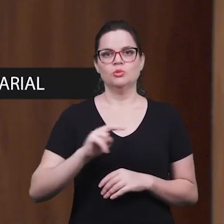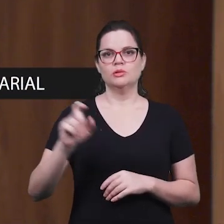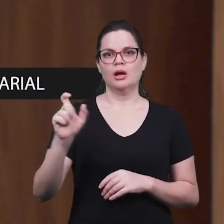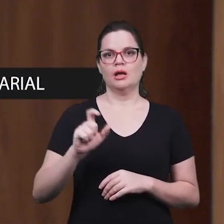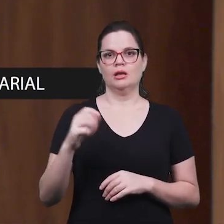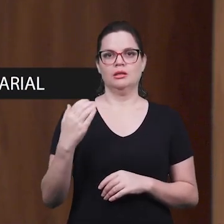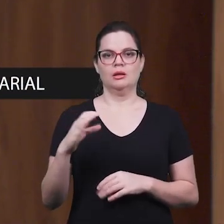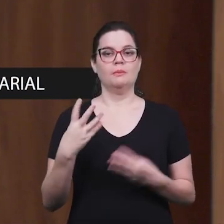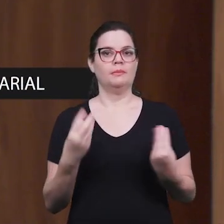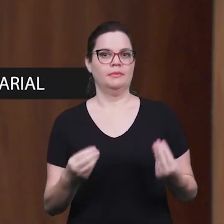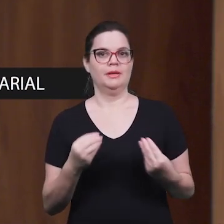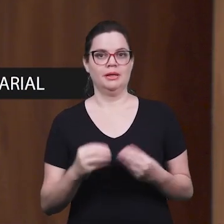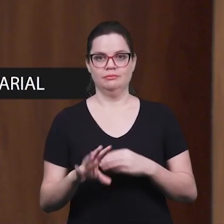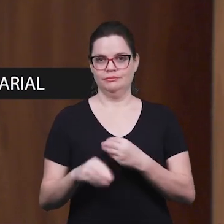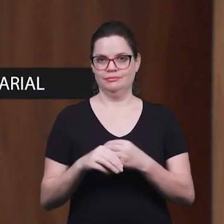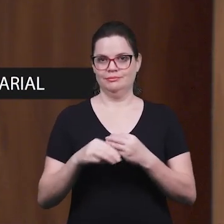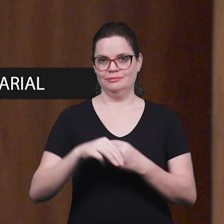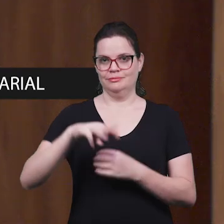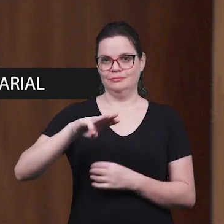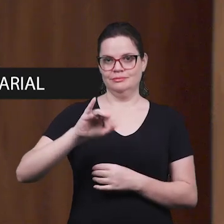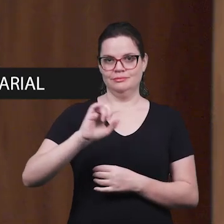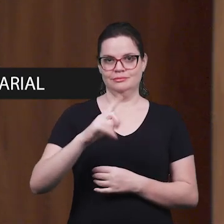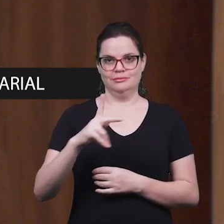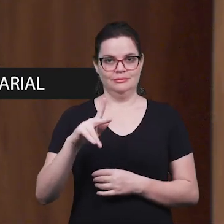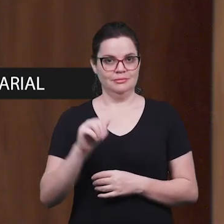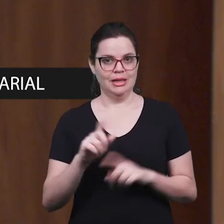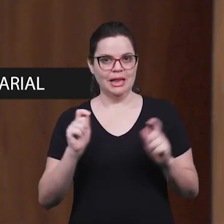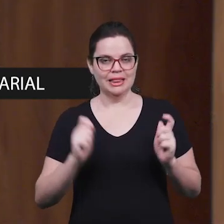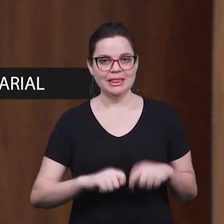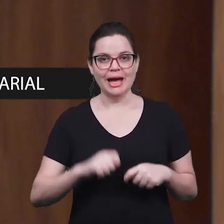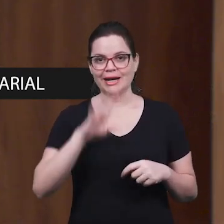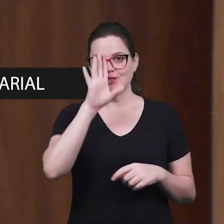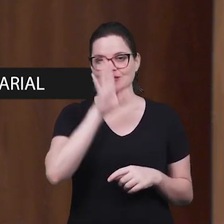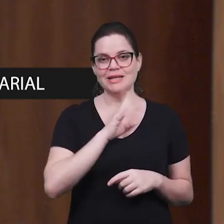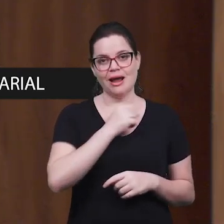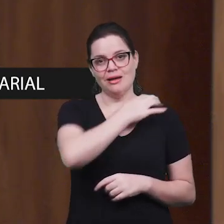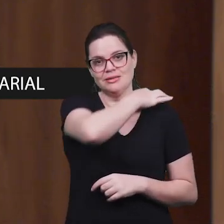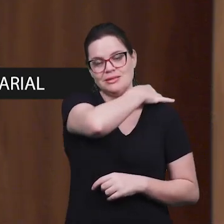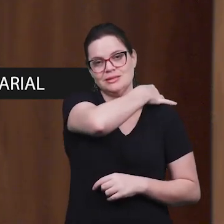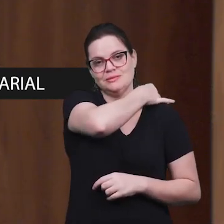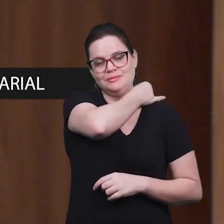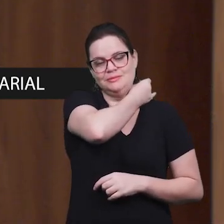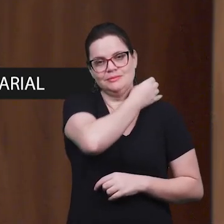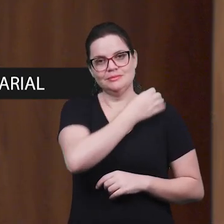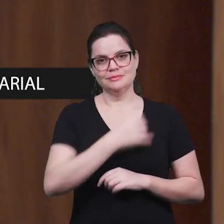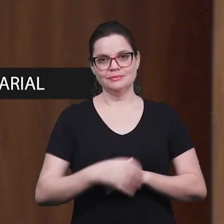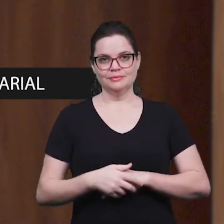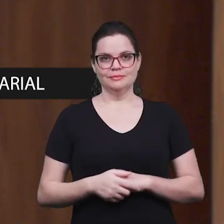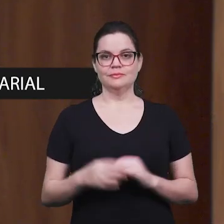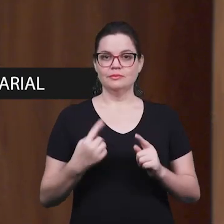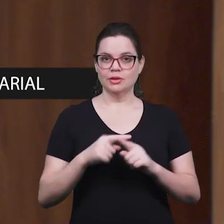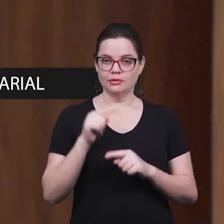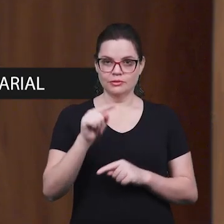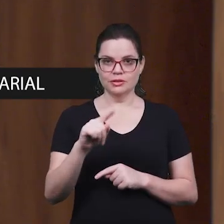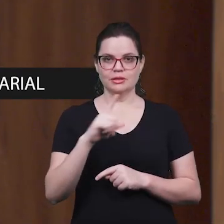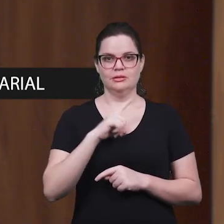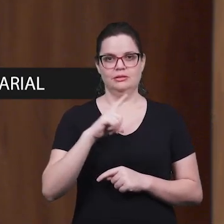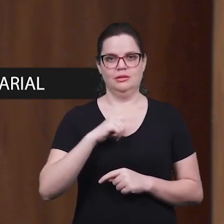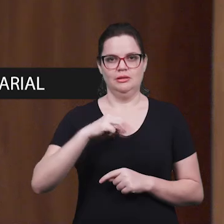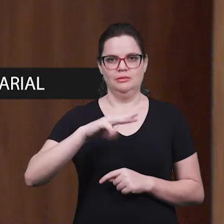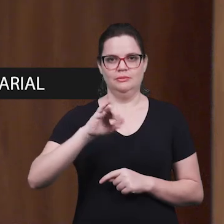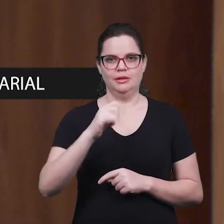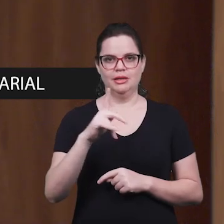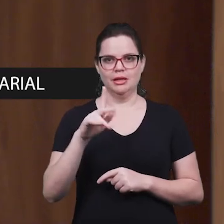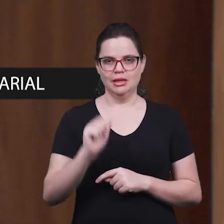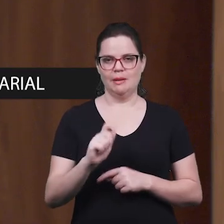quê? Acumular milhas para você viajar de graça, né? É o ganho que você tem aí no uso do cartão, né? Que você acumula milhas, paga